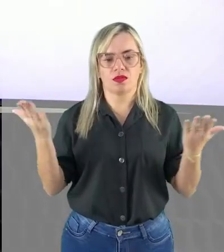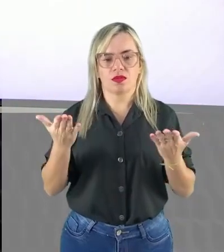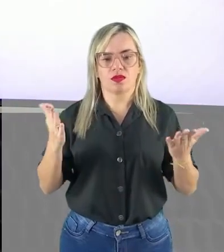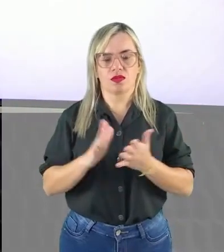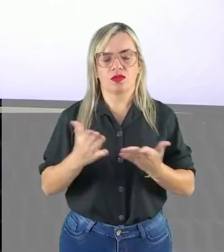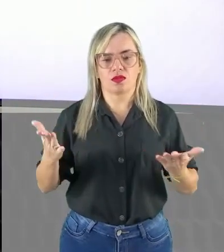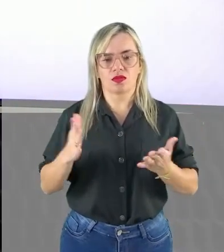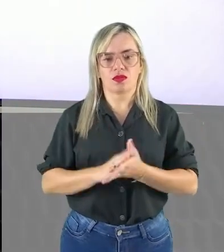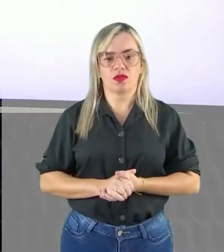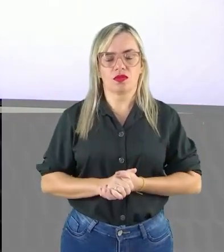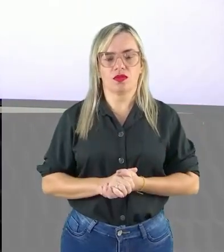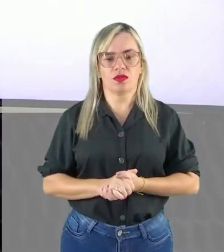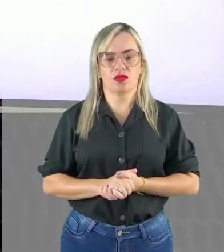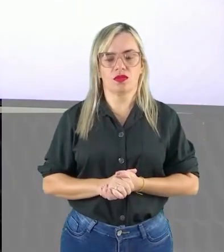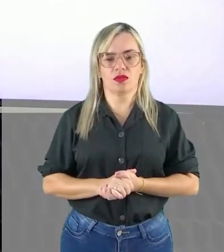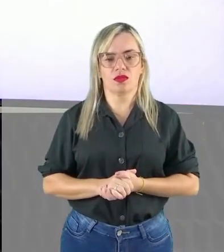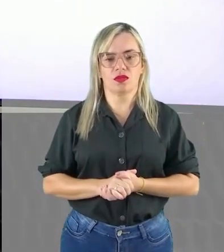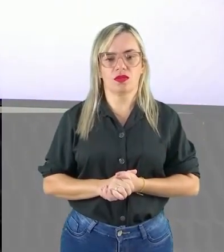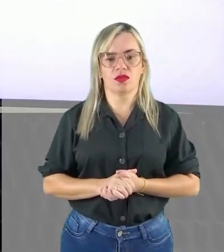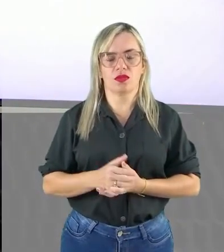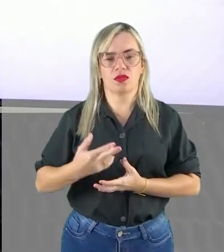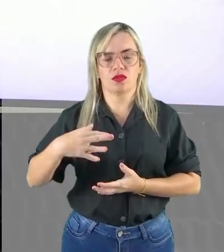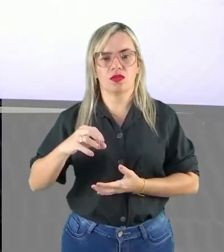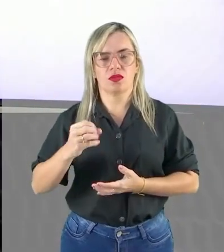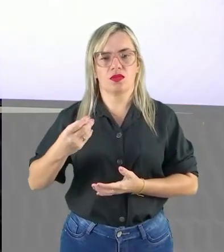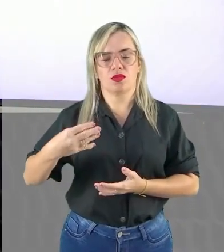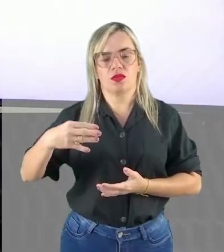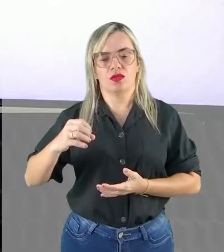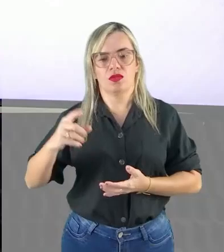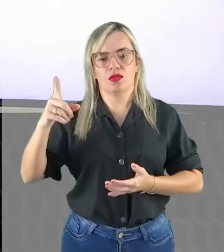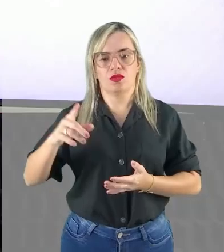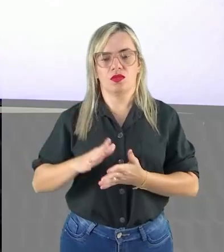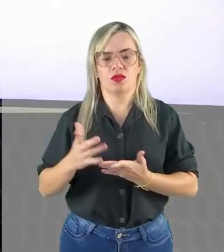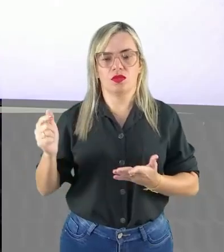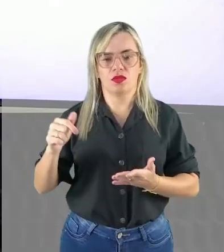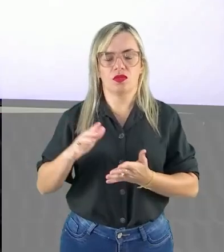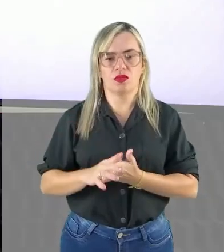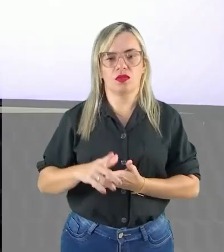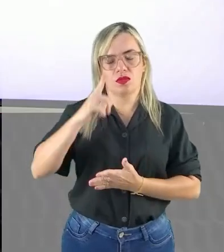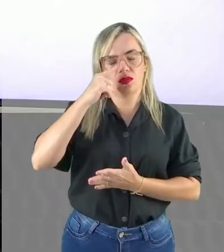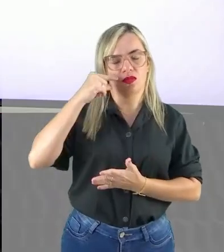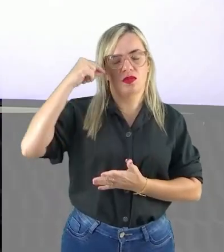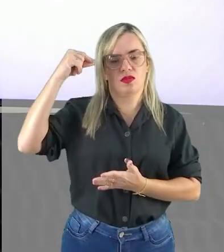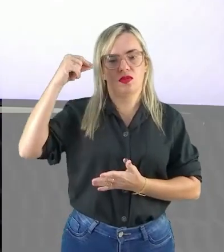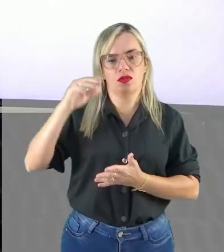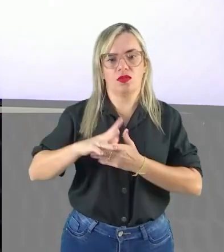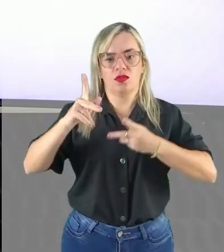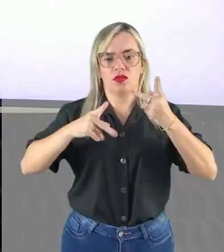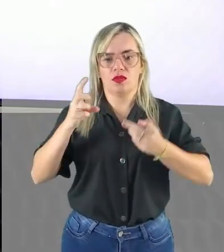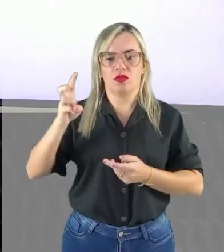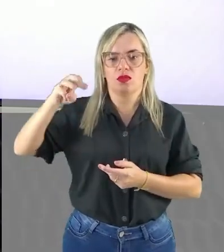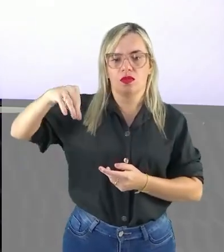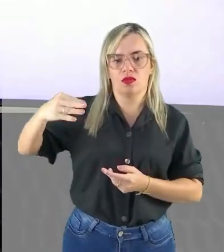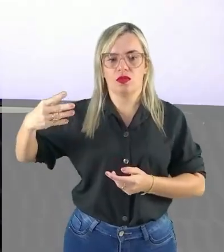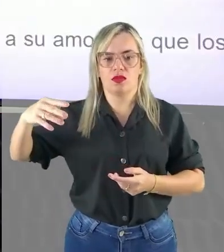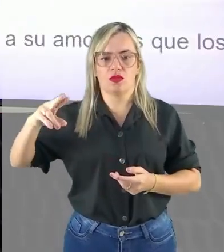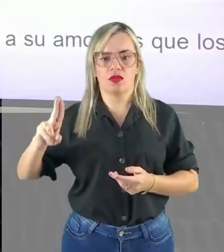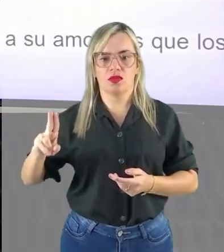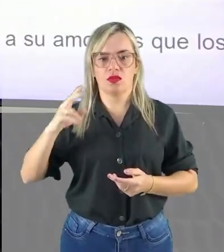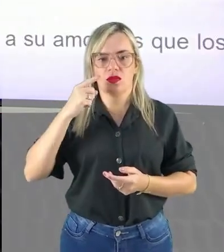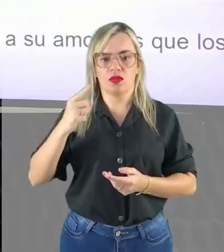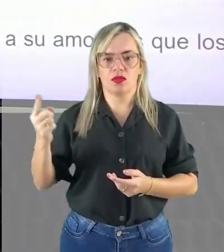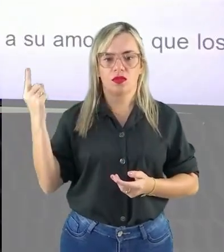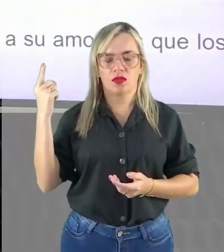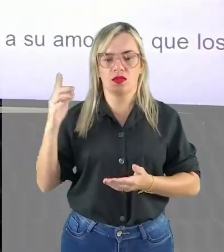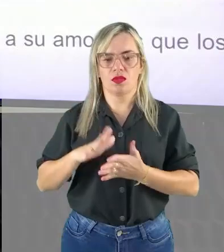seja, meu robô gato disse, né? Ele fala miau. Então, o que acontece aqui? Questão da UEMA. Vamos olhar. Olha